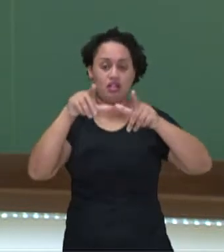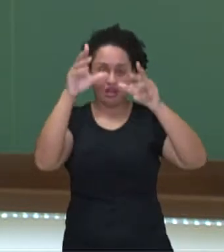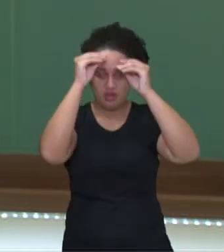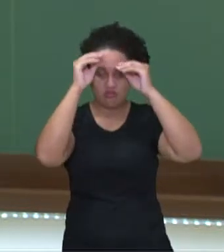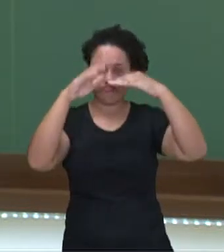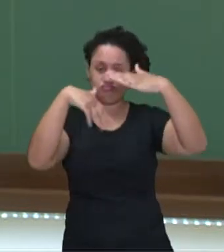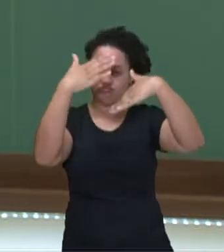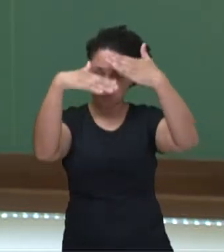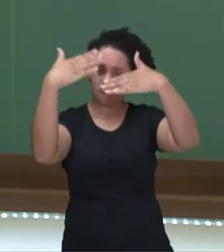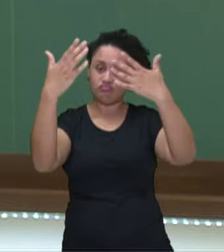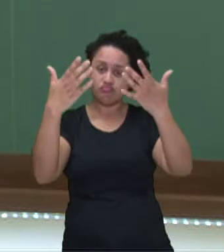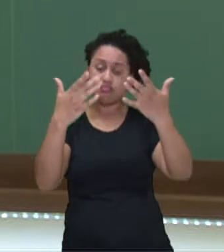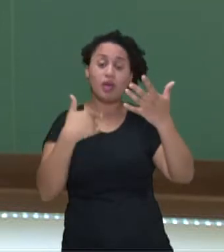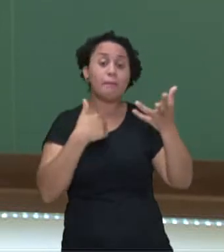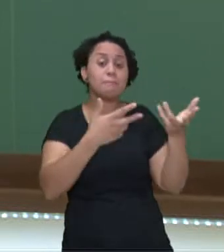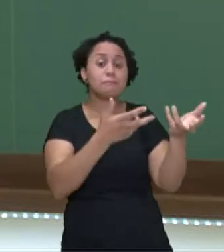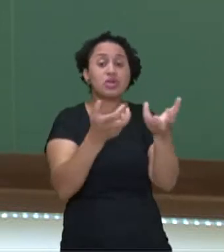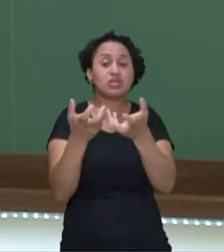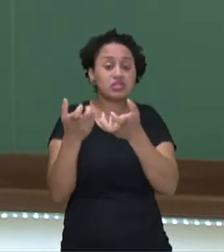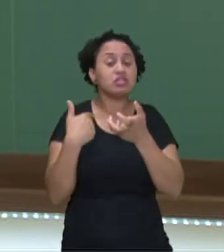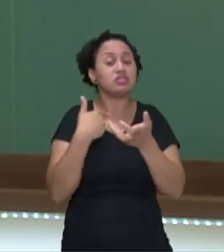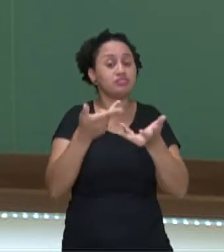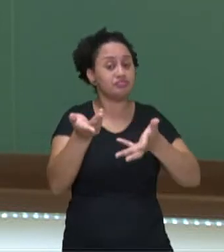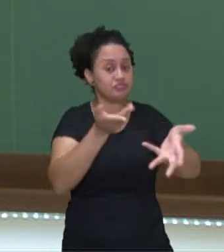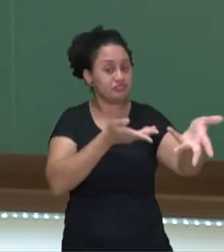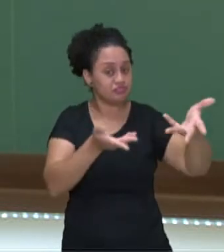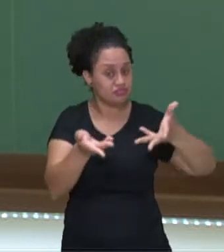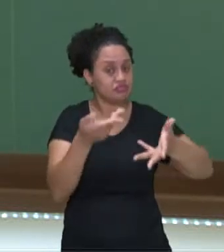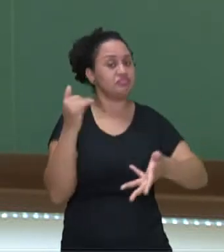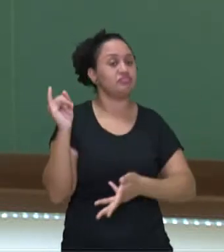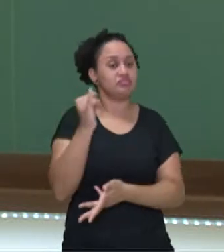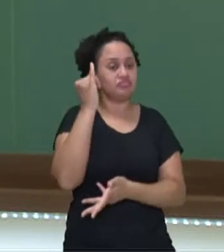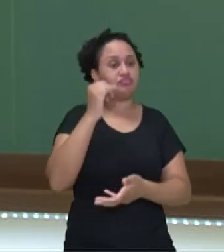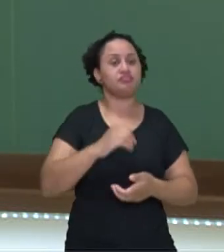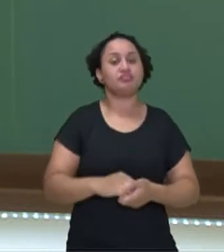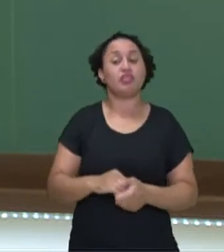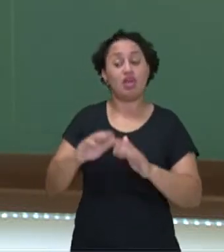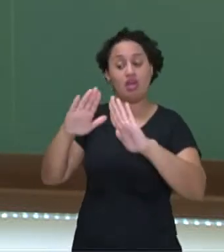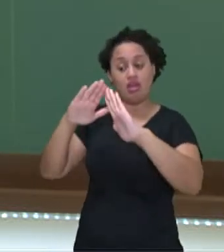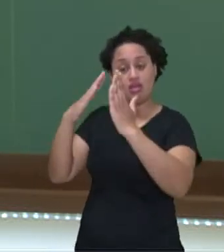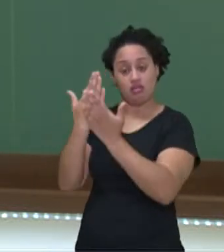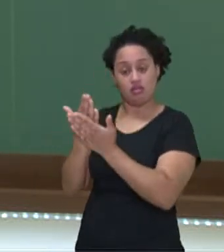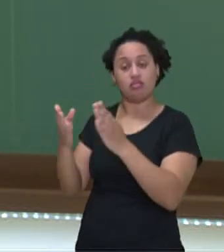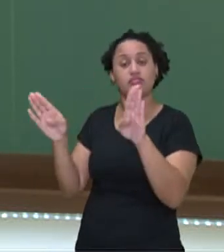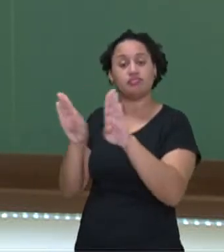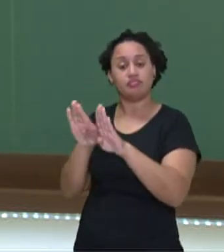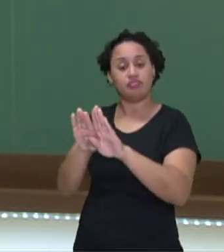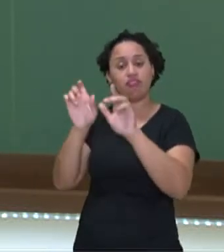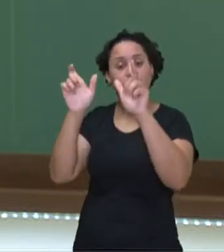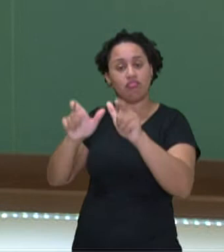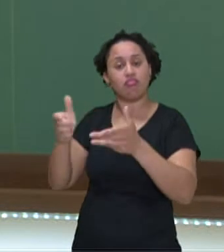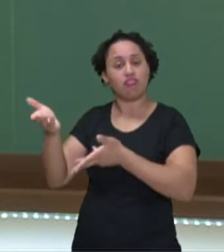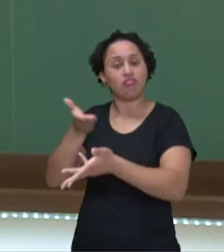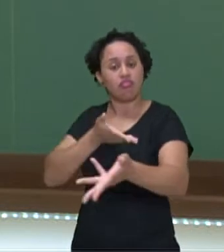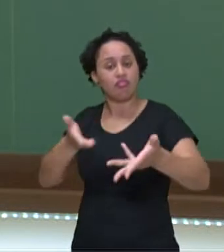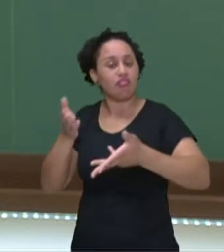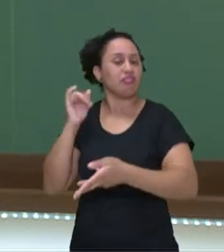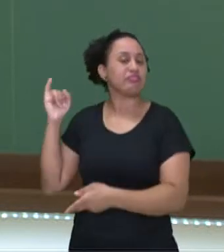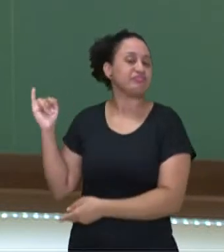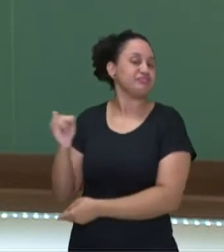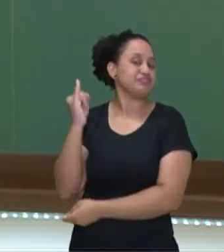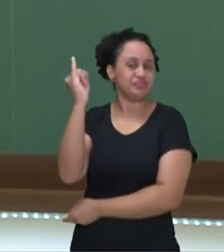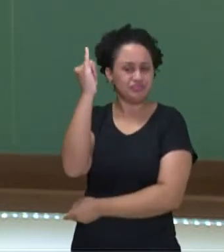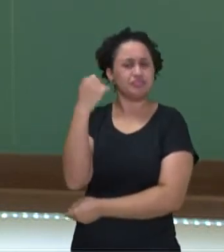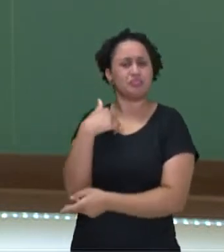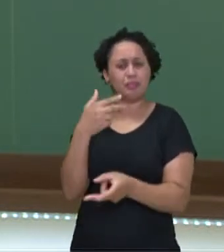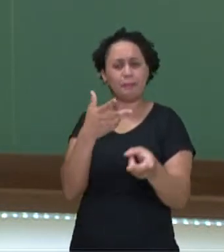só como essa convivência é importante. A escola também é um espaço de socialização fundamental.